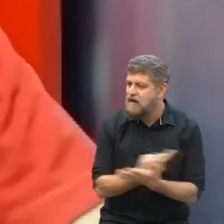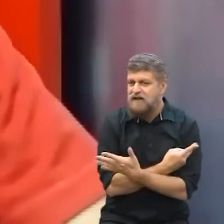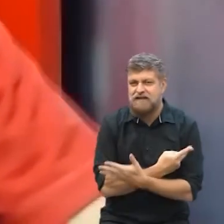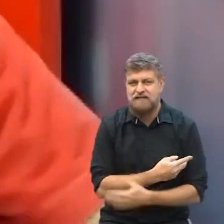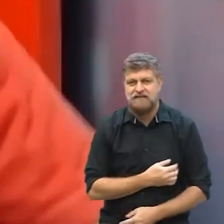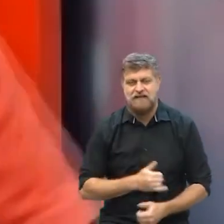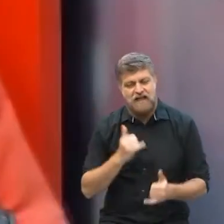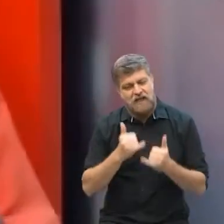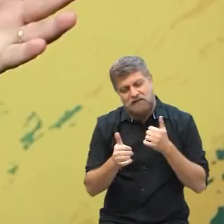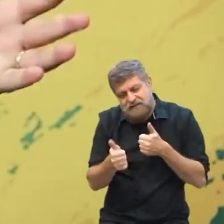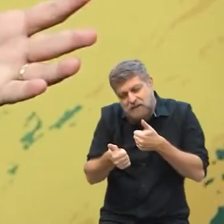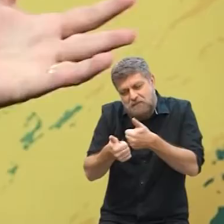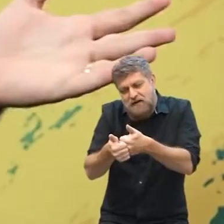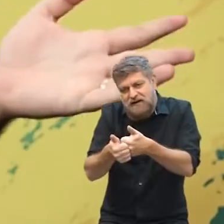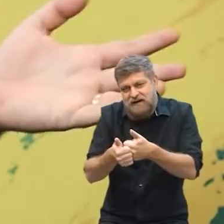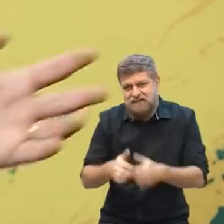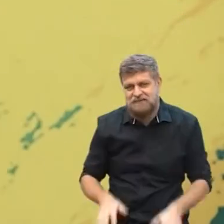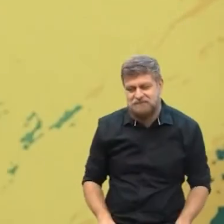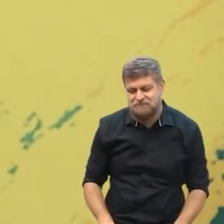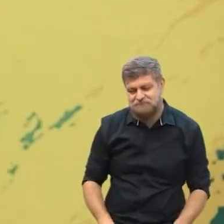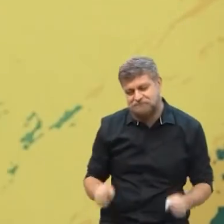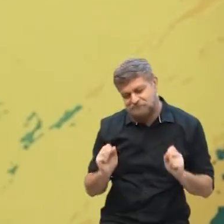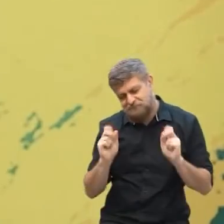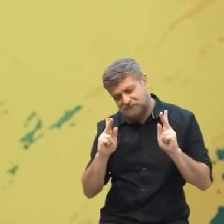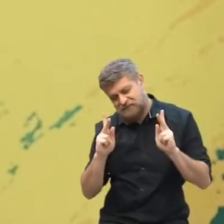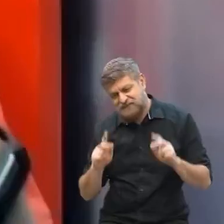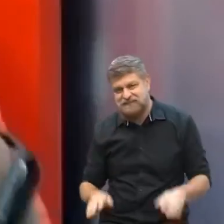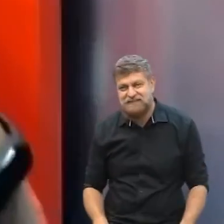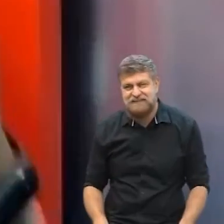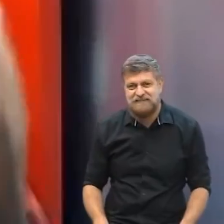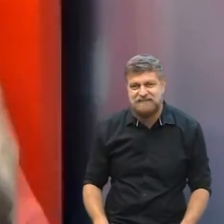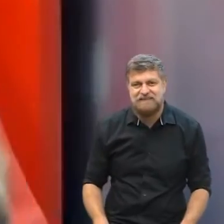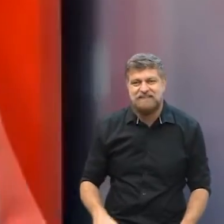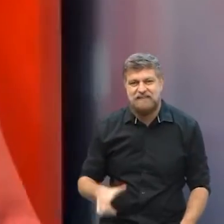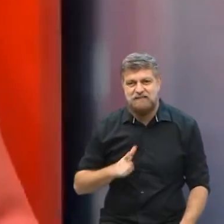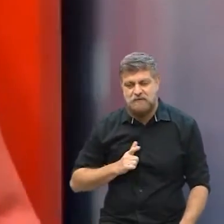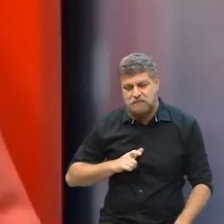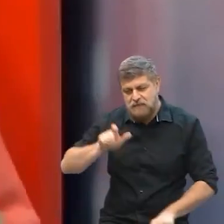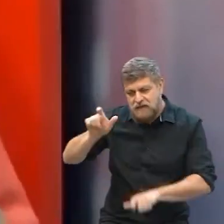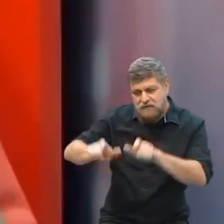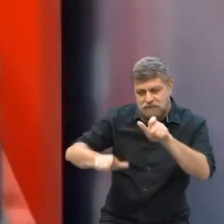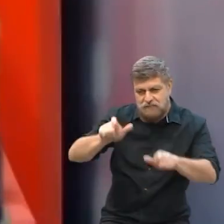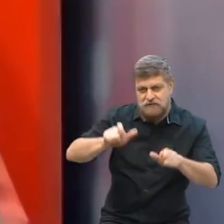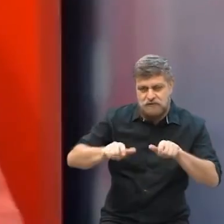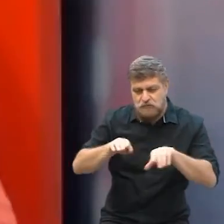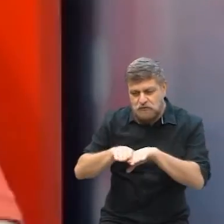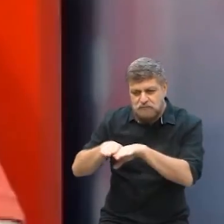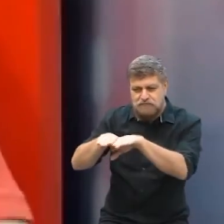perto. Não, foi bem, né? Para o senso comum, né,